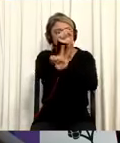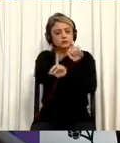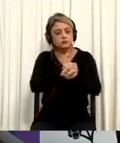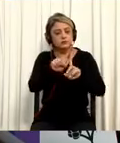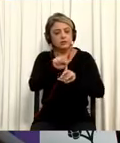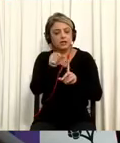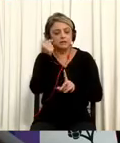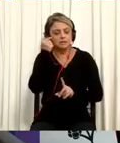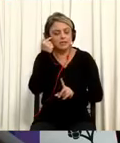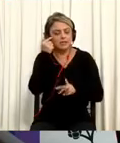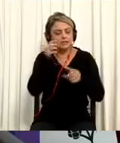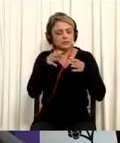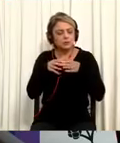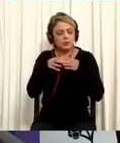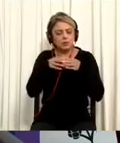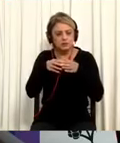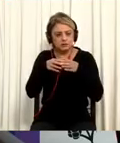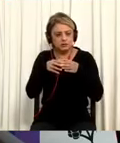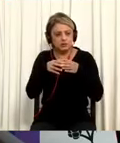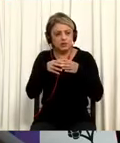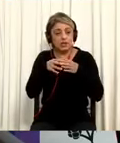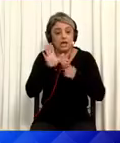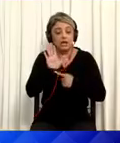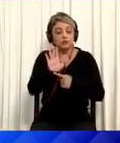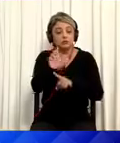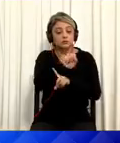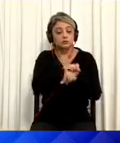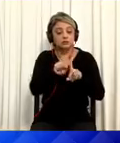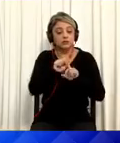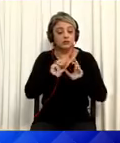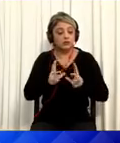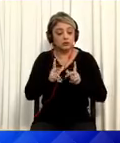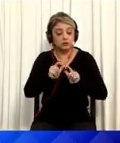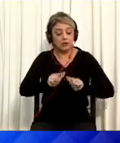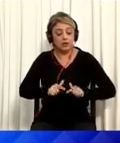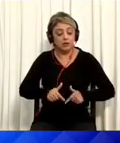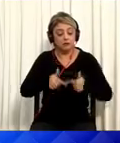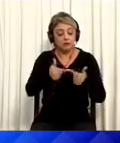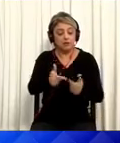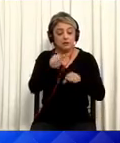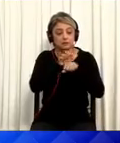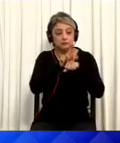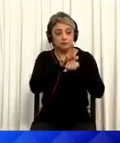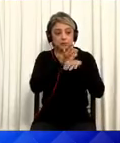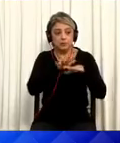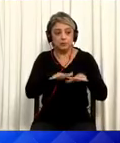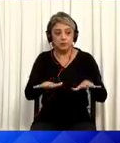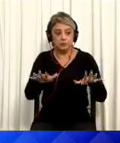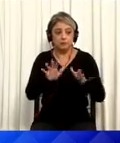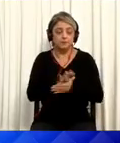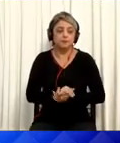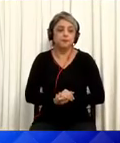que a gente pensa no coletivo, ajuda a sociedade como um todo a enfrentar essa pandemia.